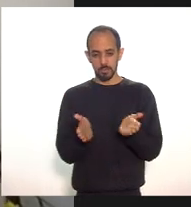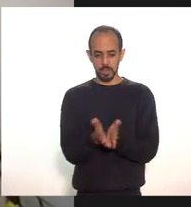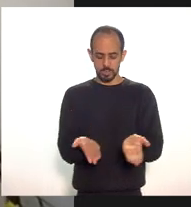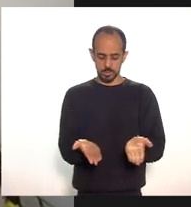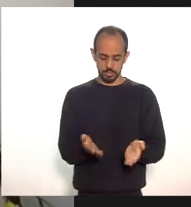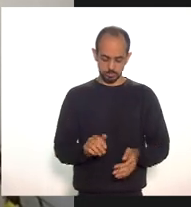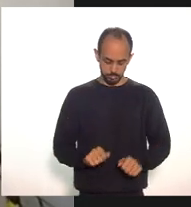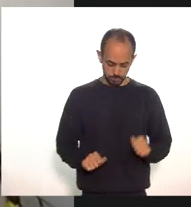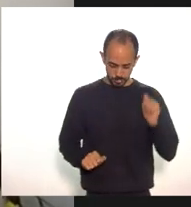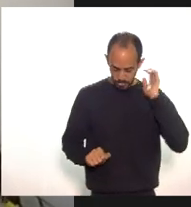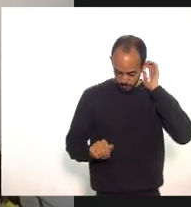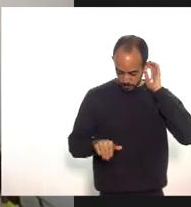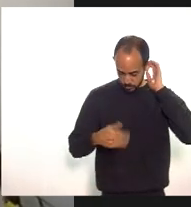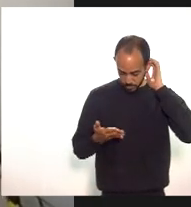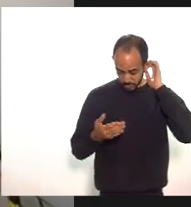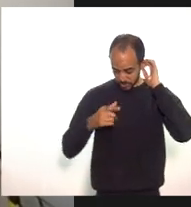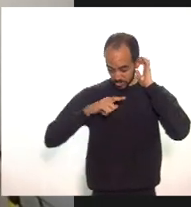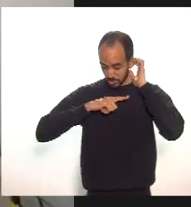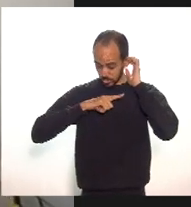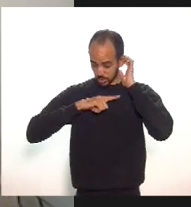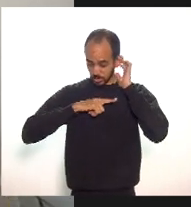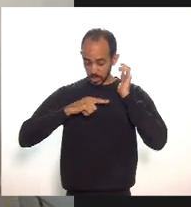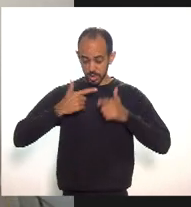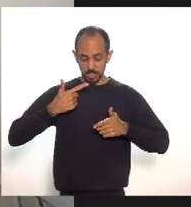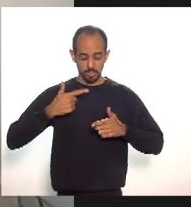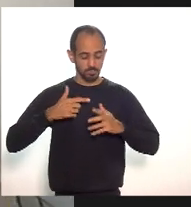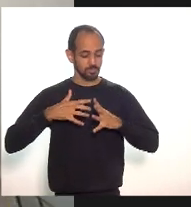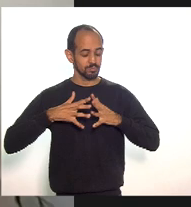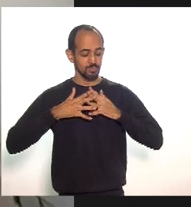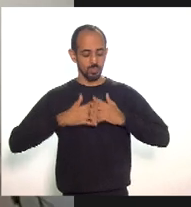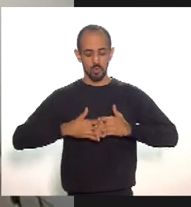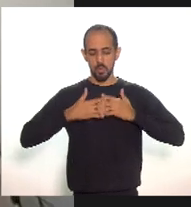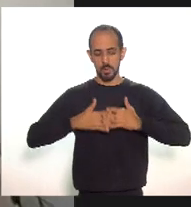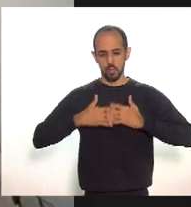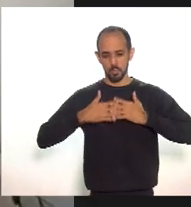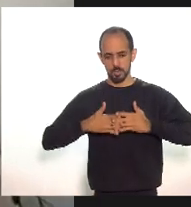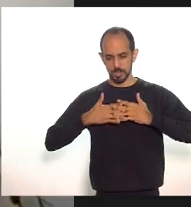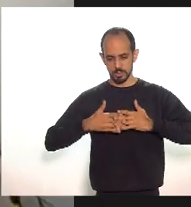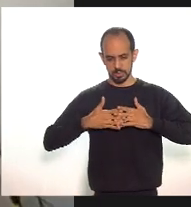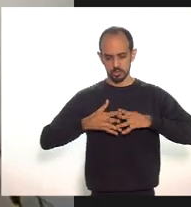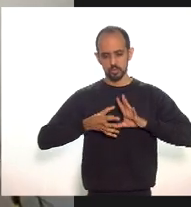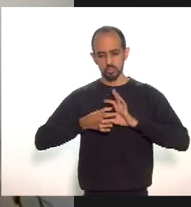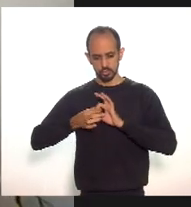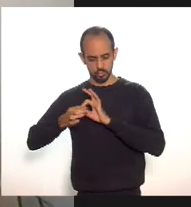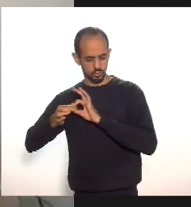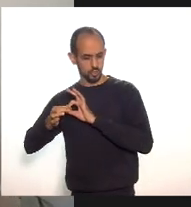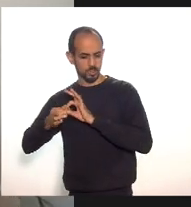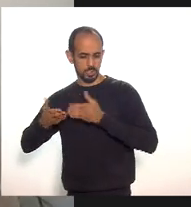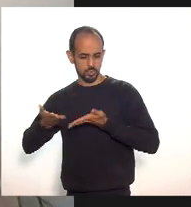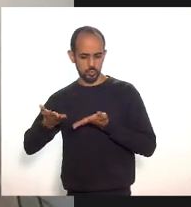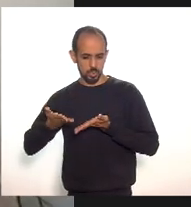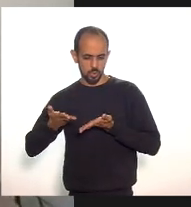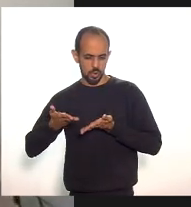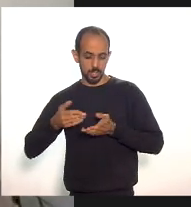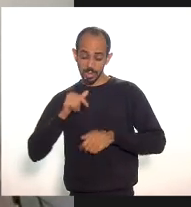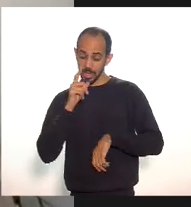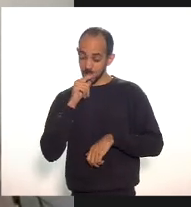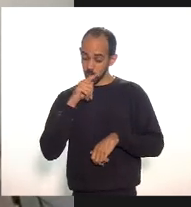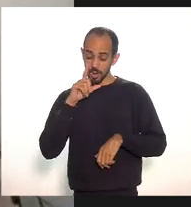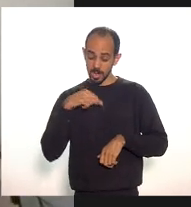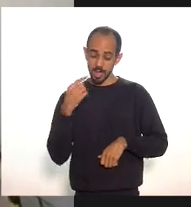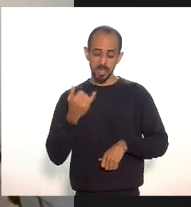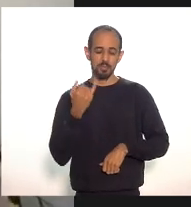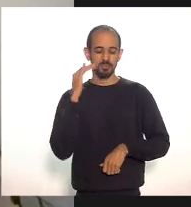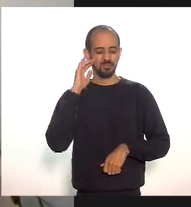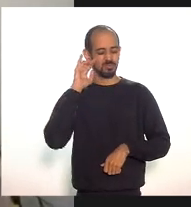situação muito delicada e nesse sentido água é fundamental a